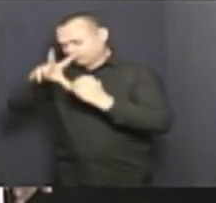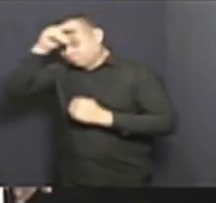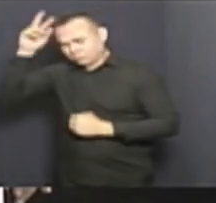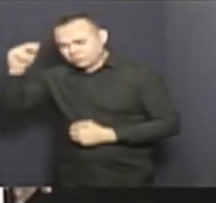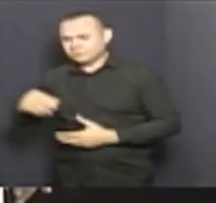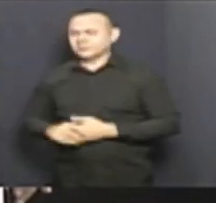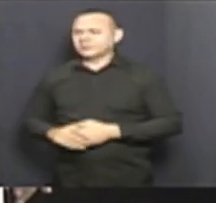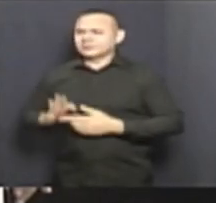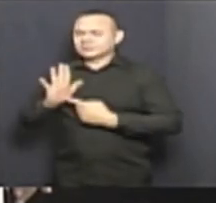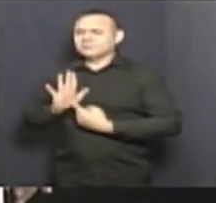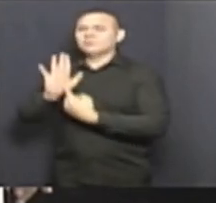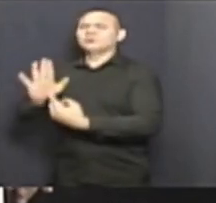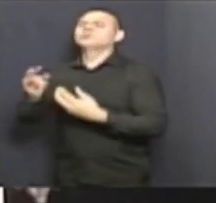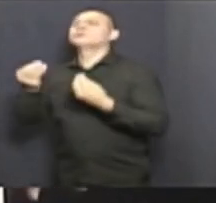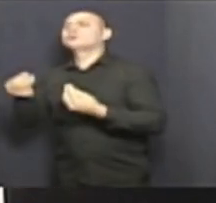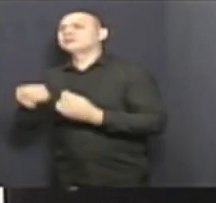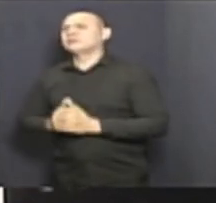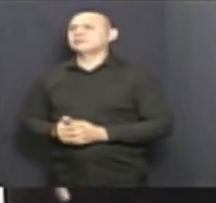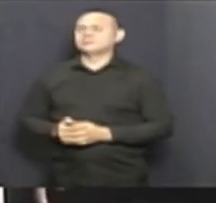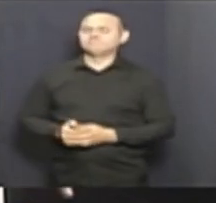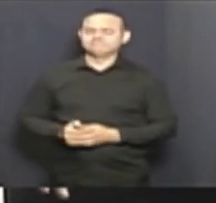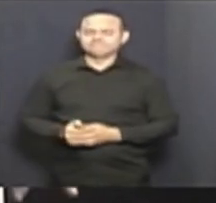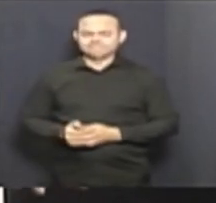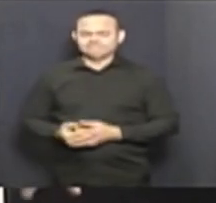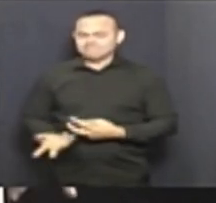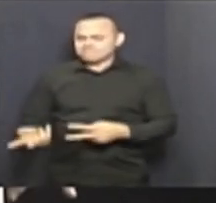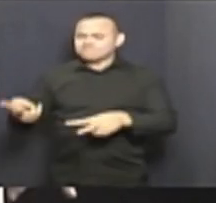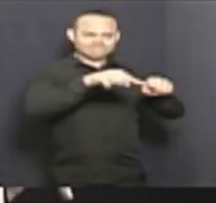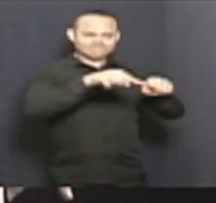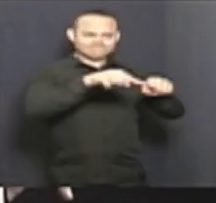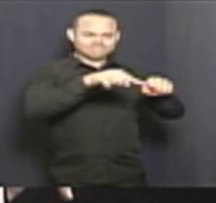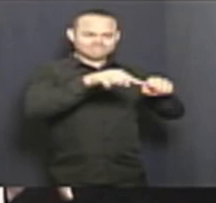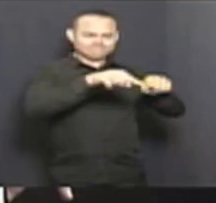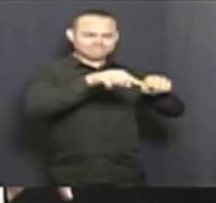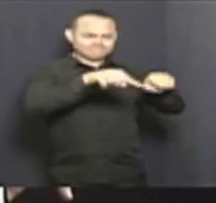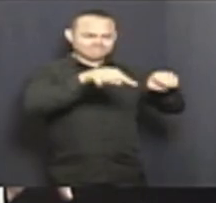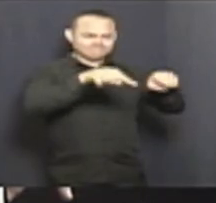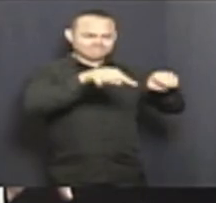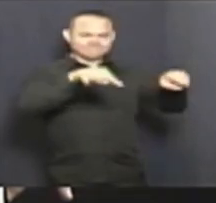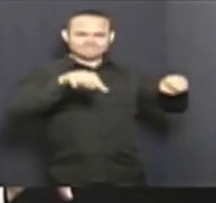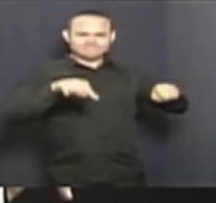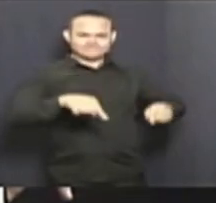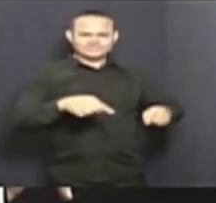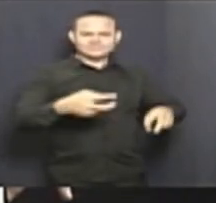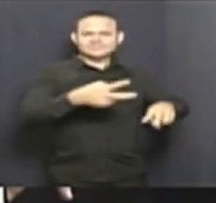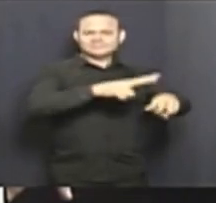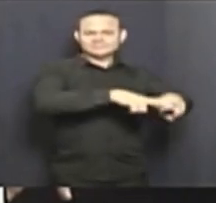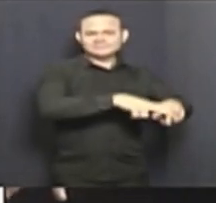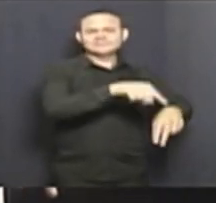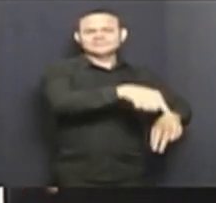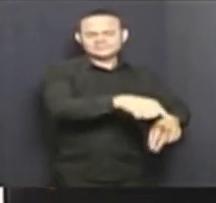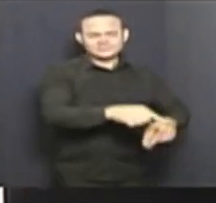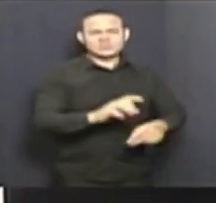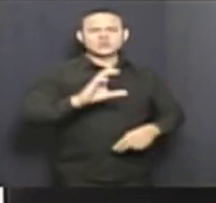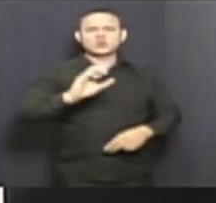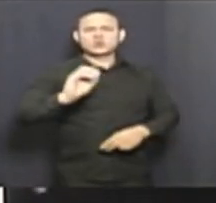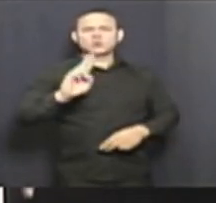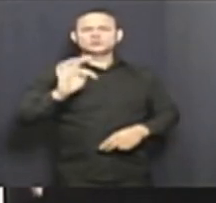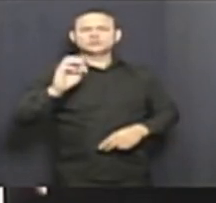a custódia de presos nas delegacias eu queria que o senhor